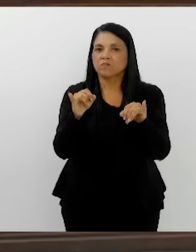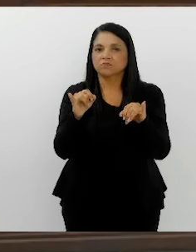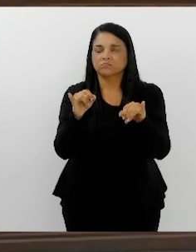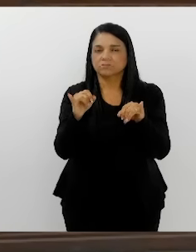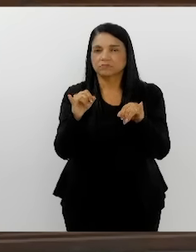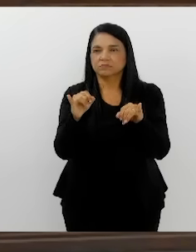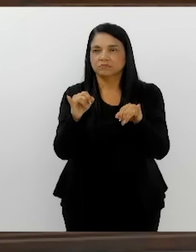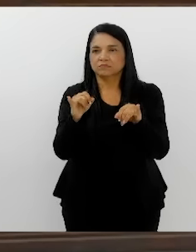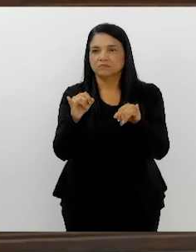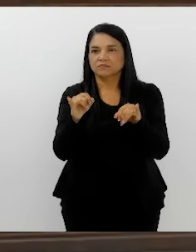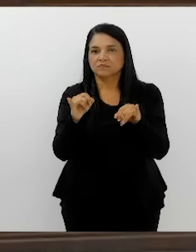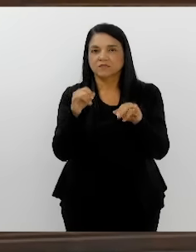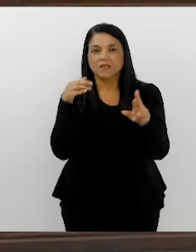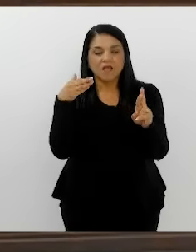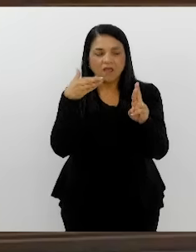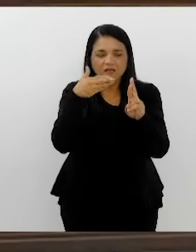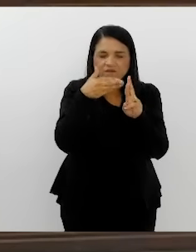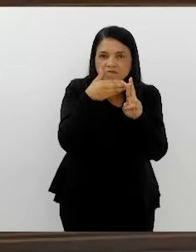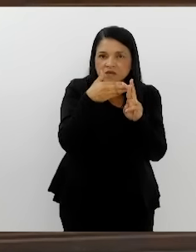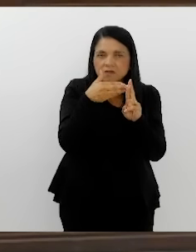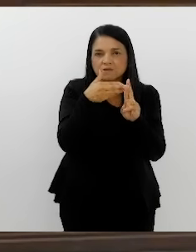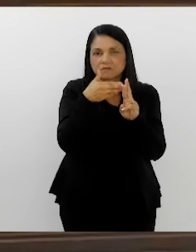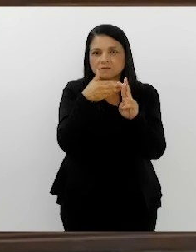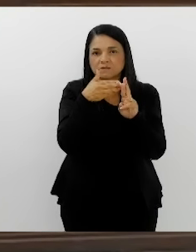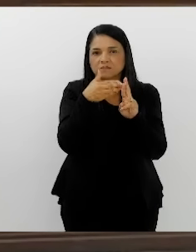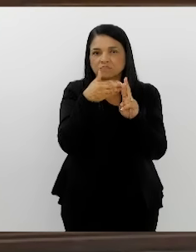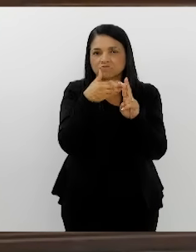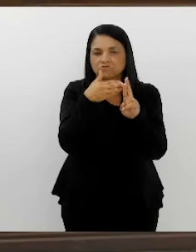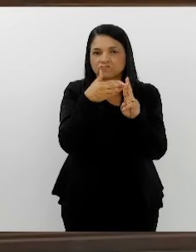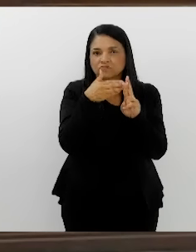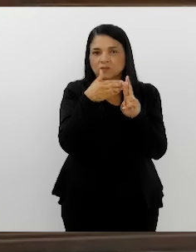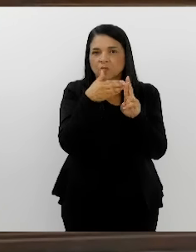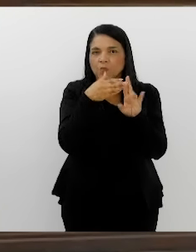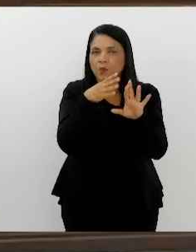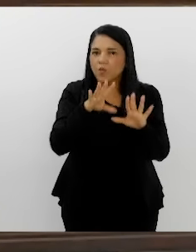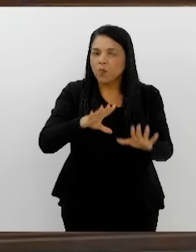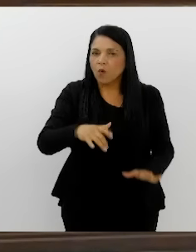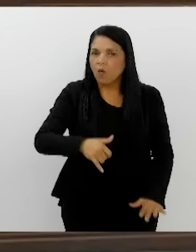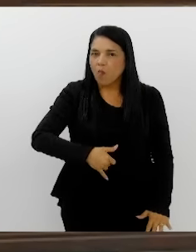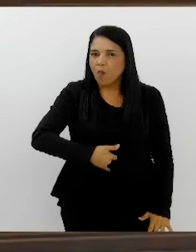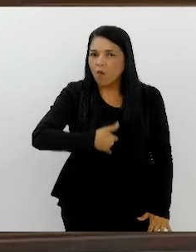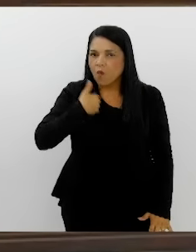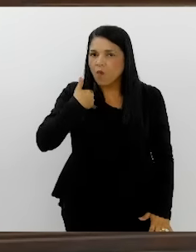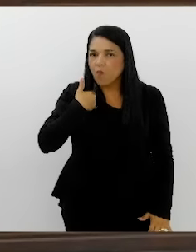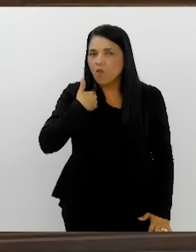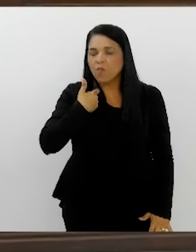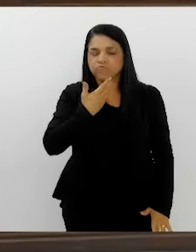essa referência, honrar aqueles que têm honra.